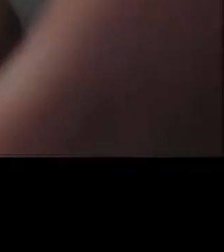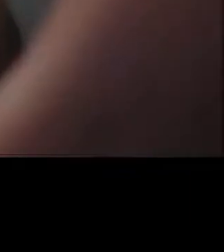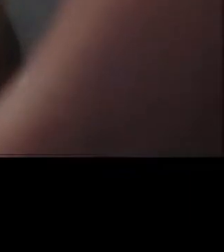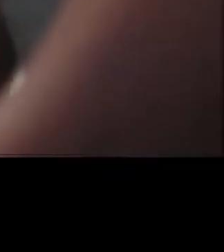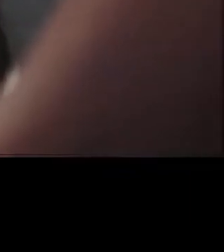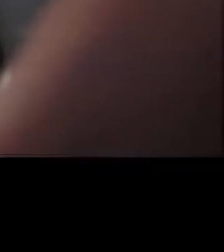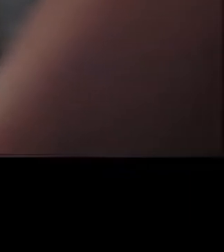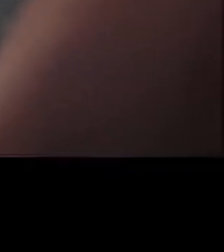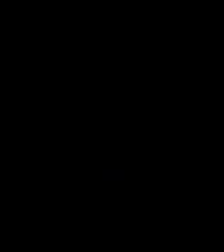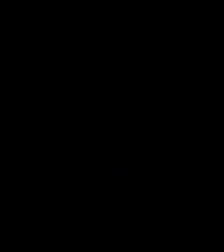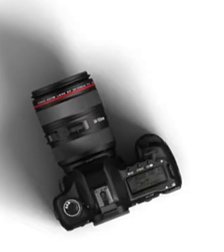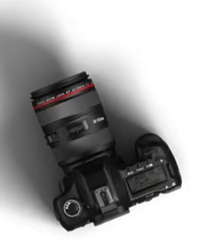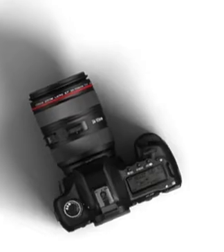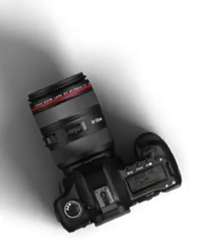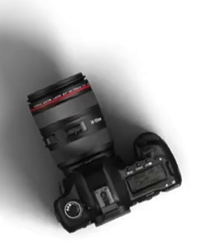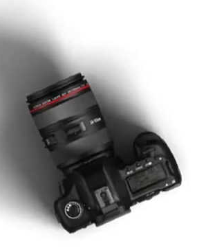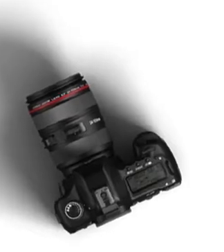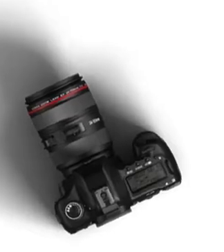depois.